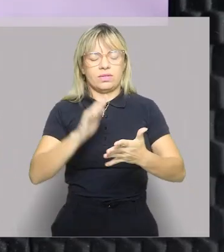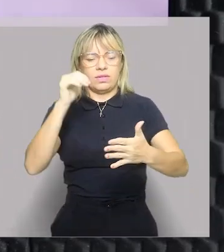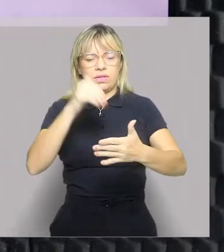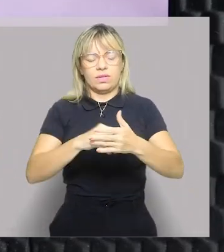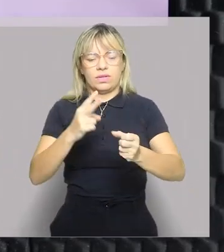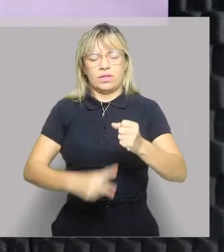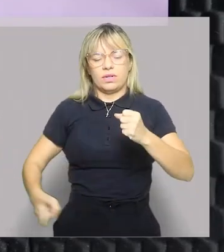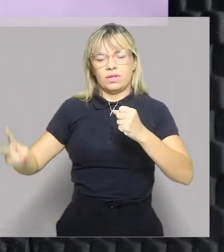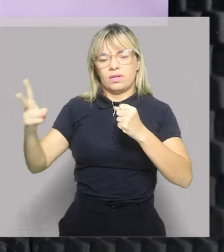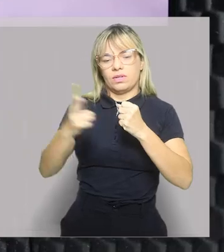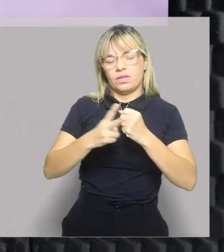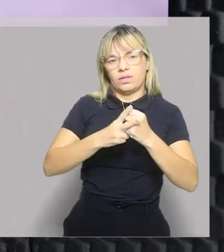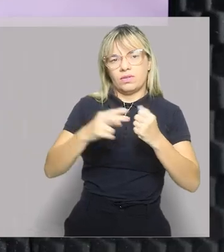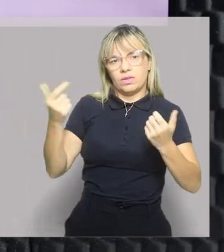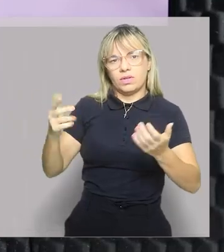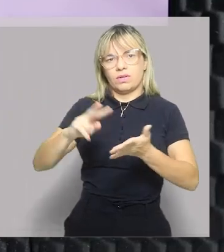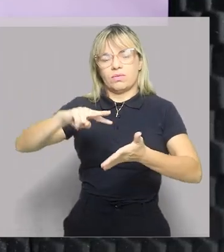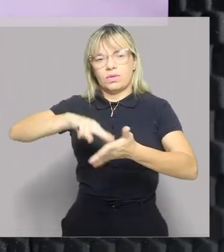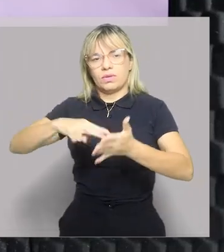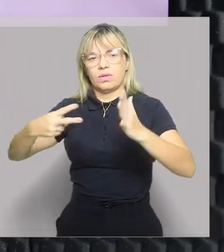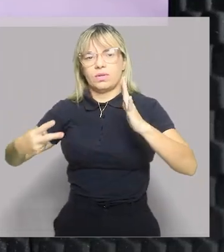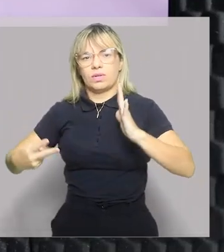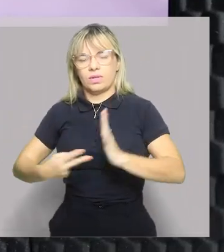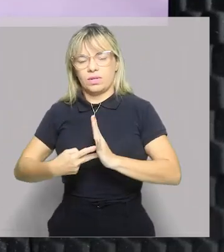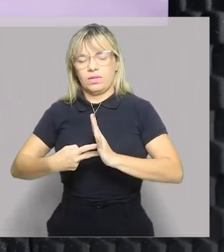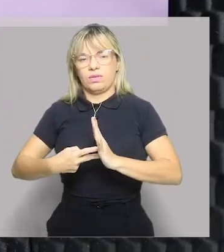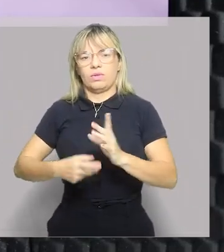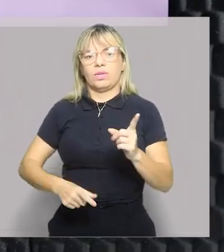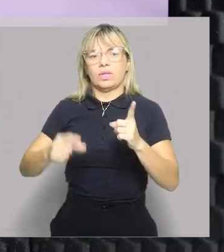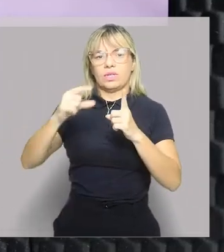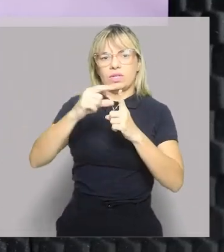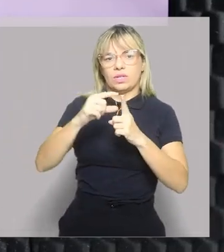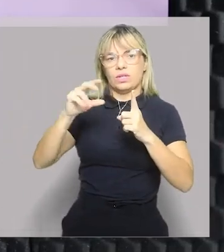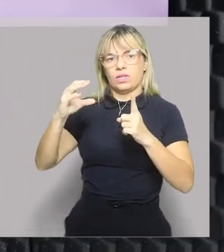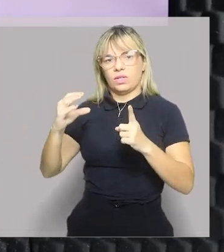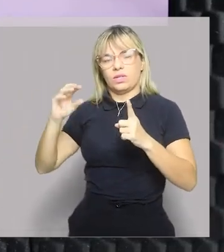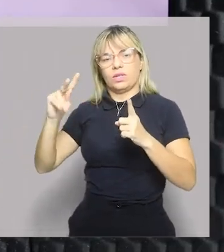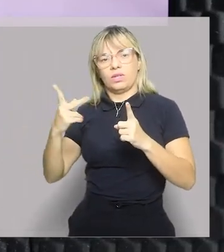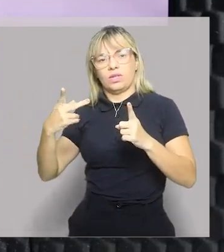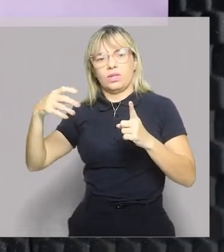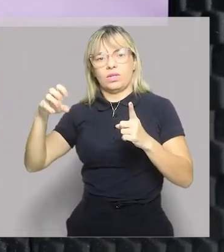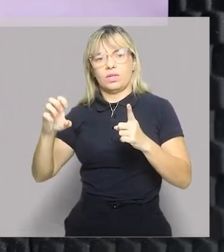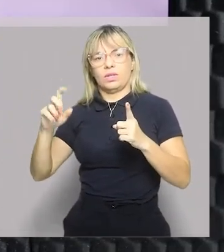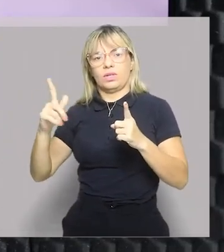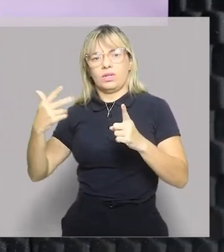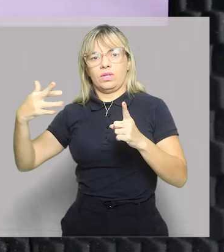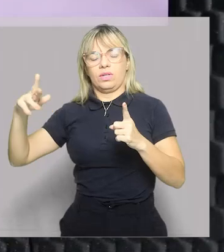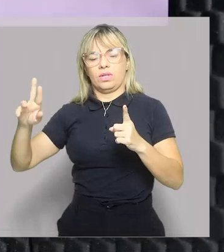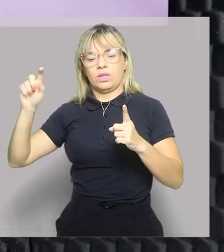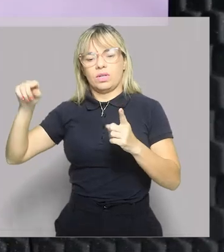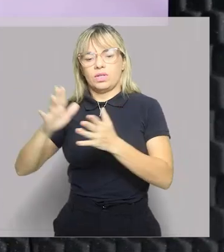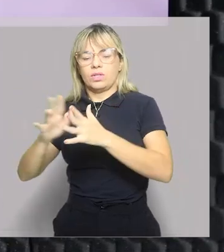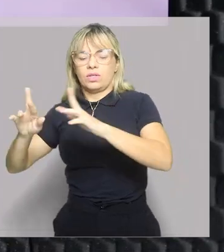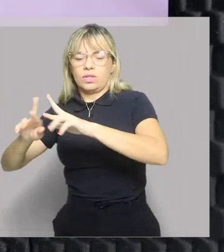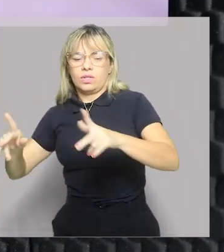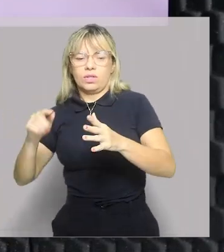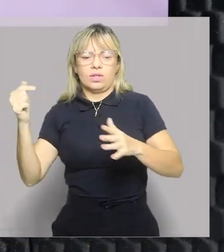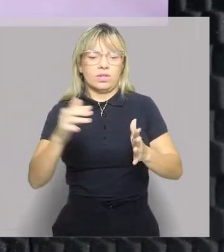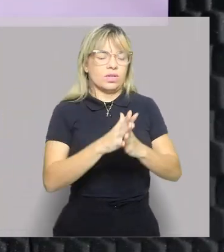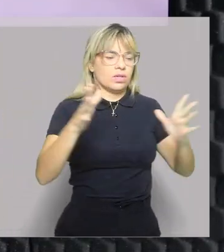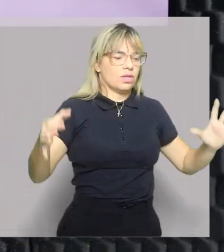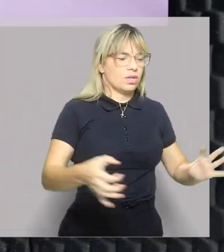verbo chamado verbo significativo, o verbo chegar, que é diferente do verbo de ligação e que é um verbo